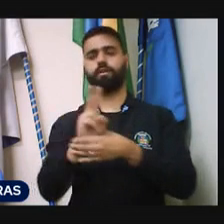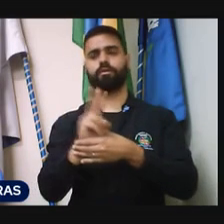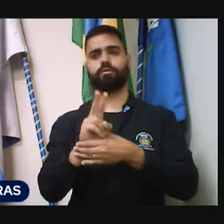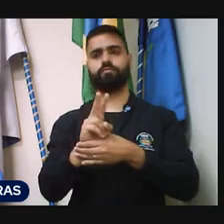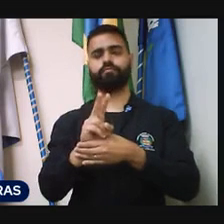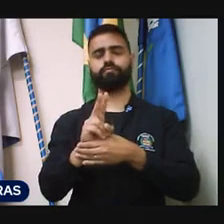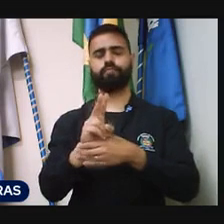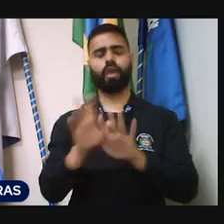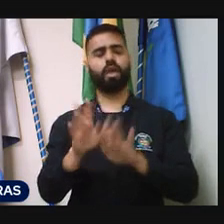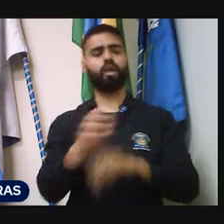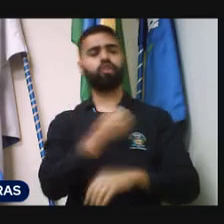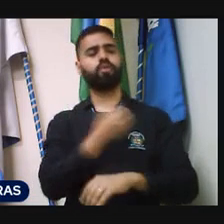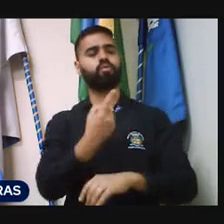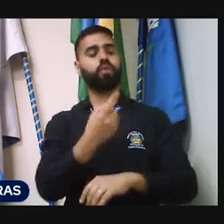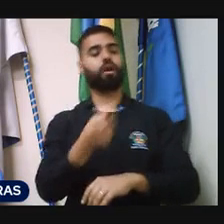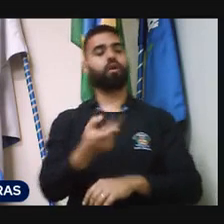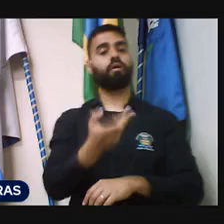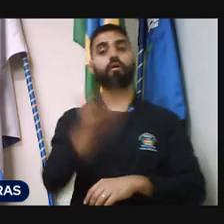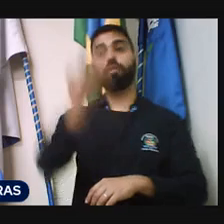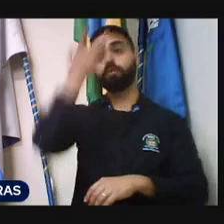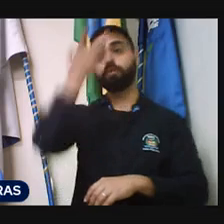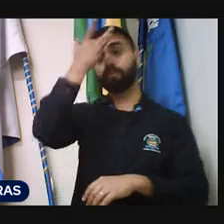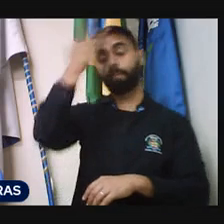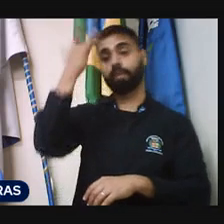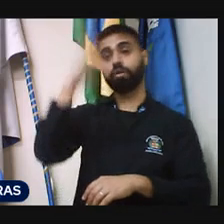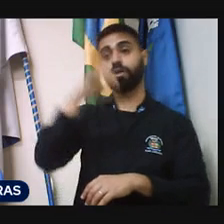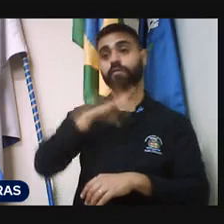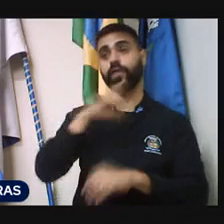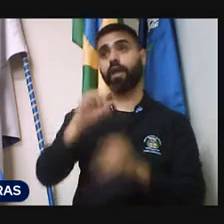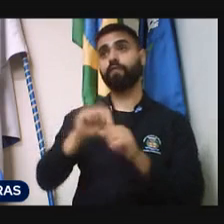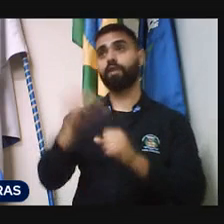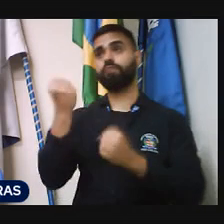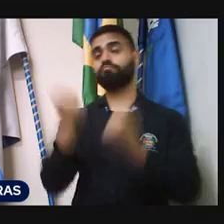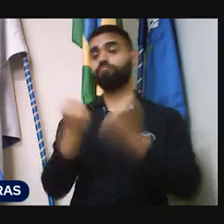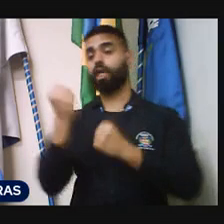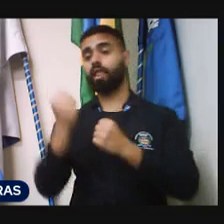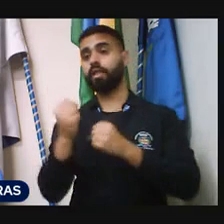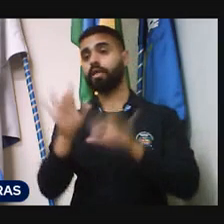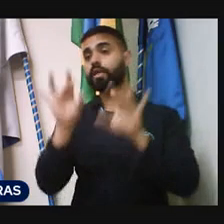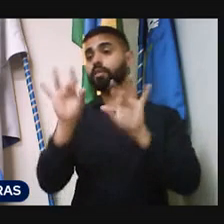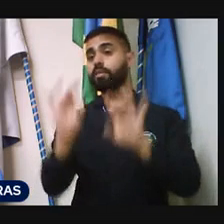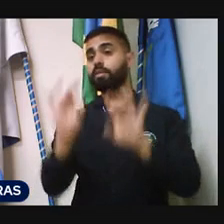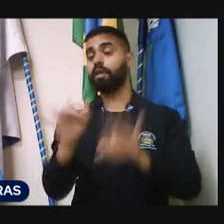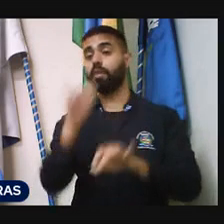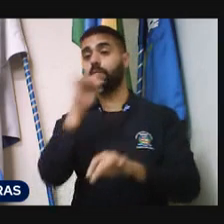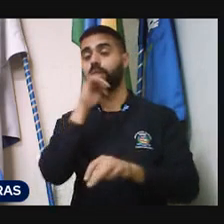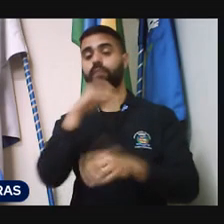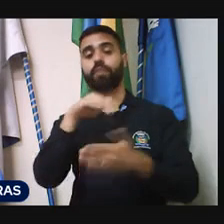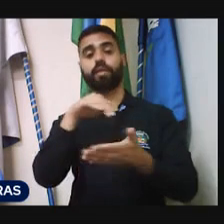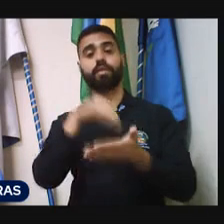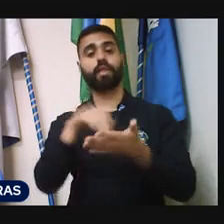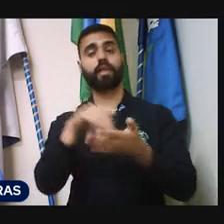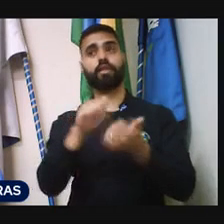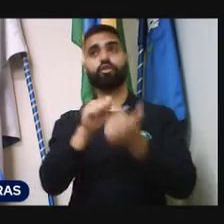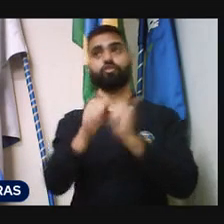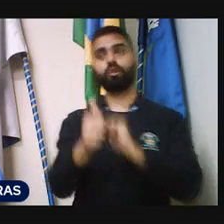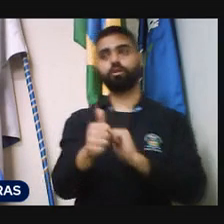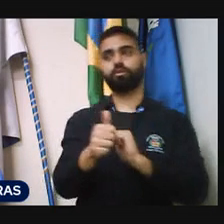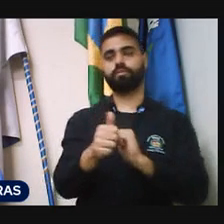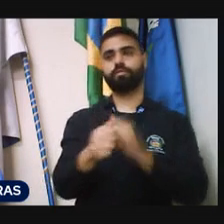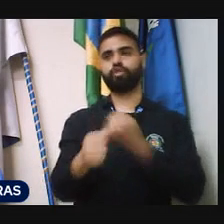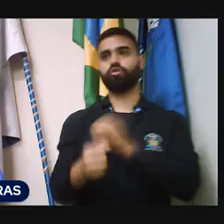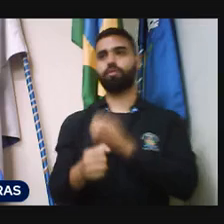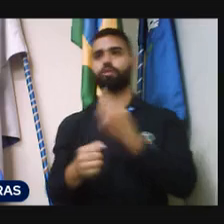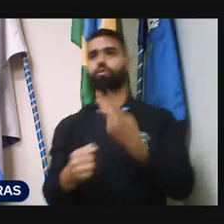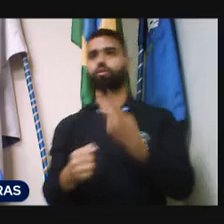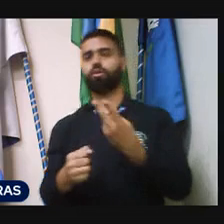quantas pessoas fazem atividade física Sob orientação do município Especialmente na sede da Secretaria de Esporte número